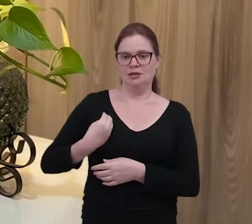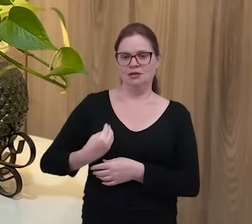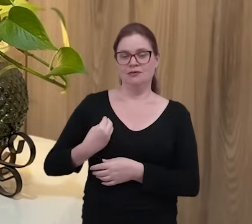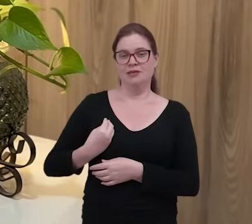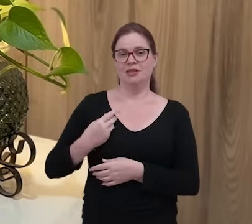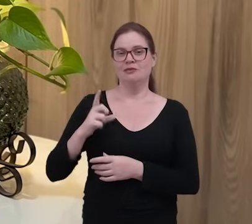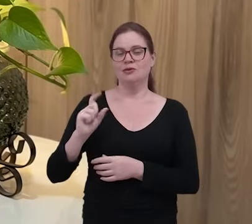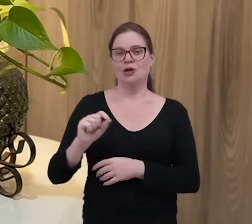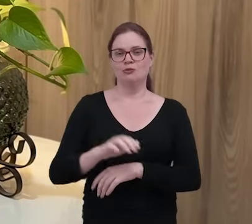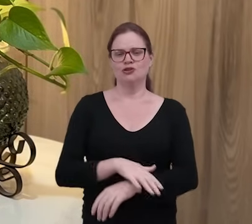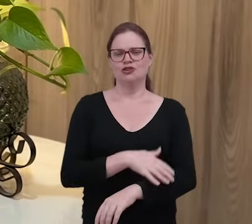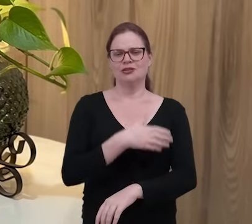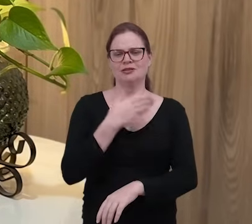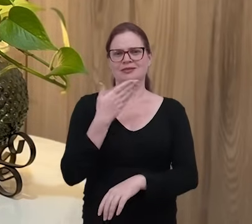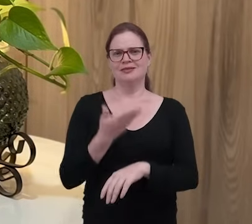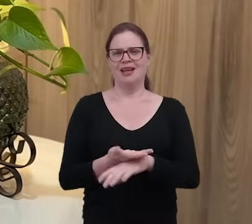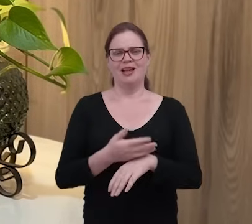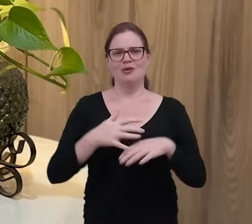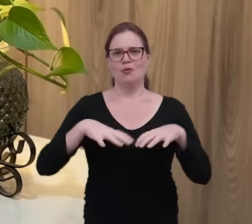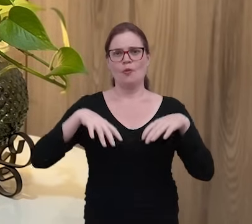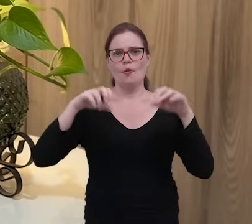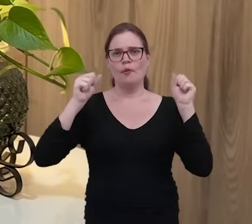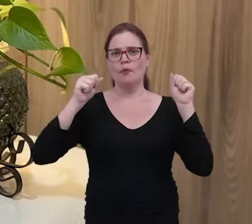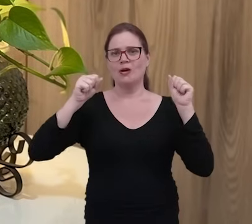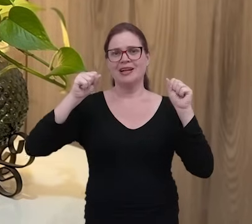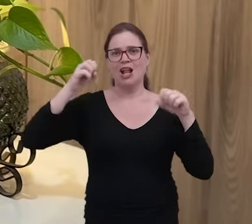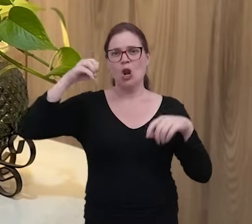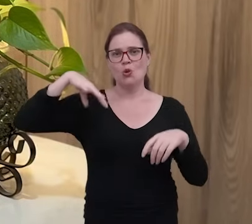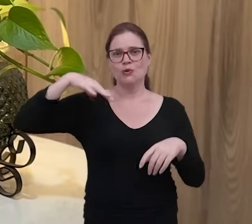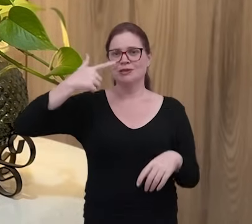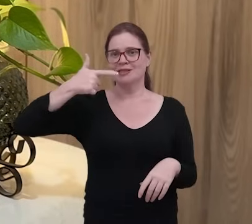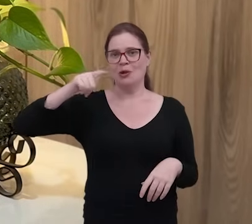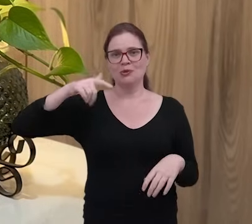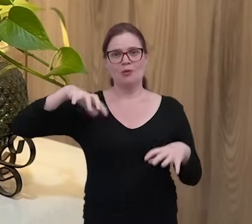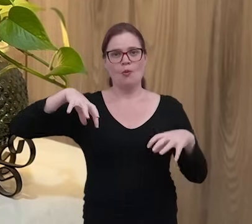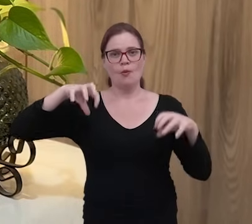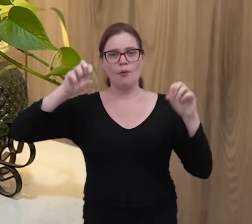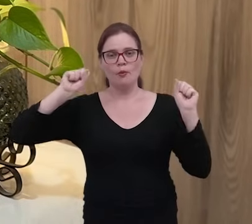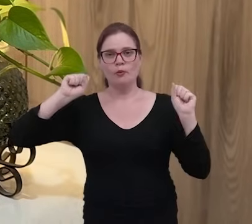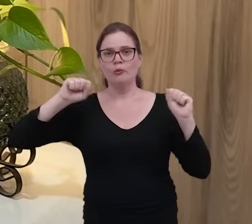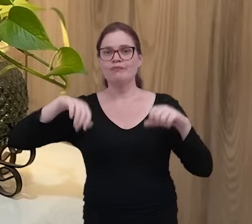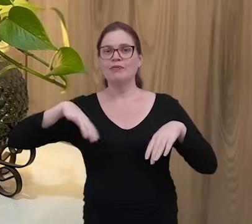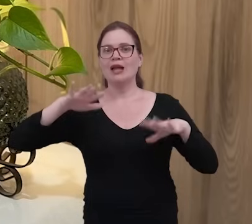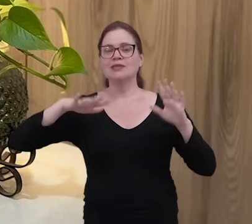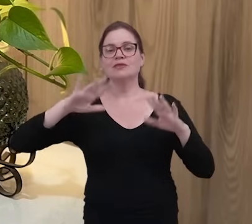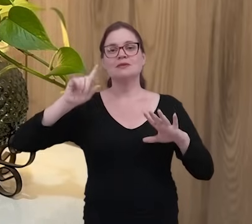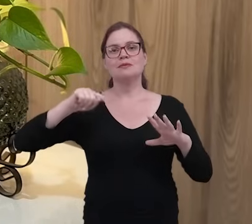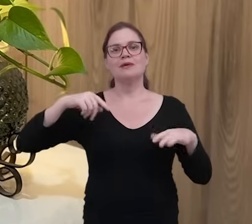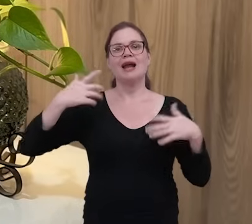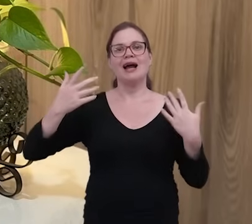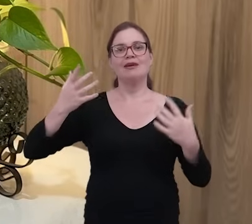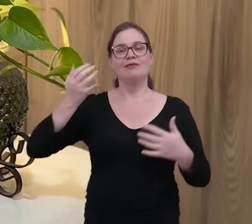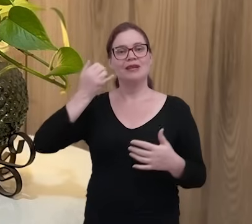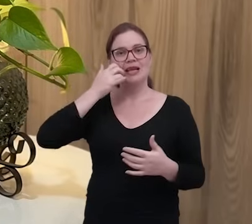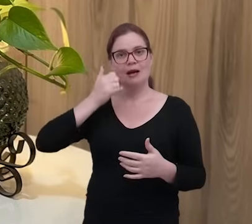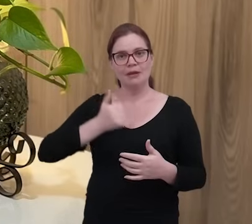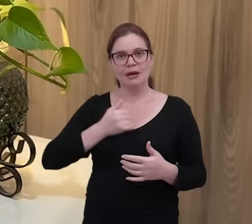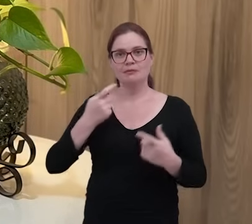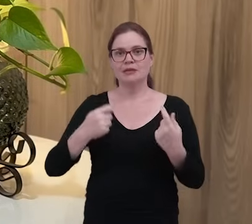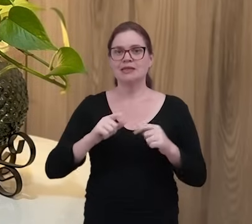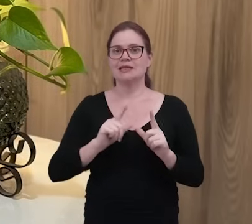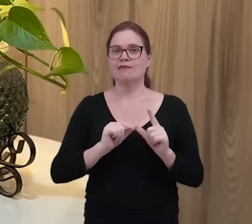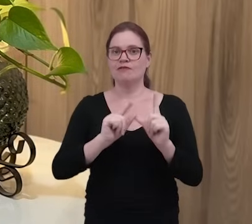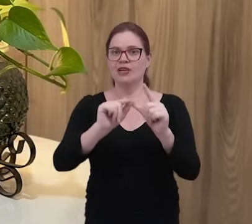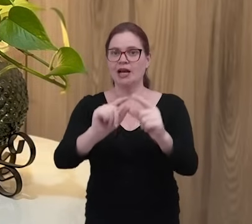passam um dia inteiro sem energia elétrica. Às vezes o irmão, para falar conosco, tem que viajar